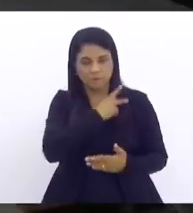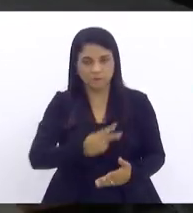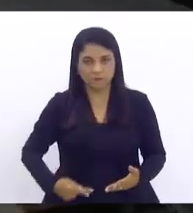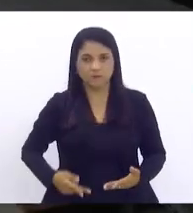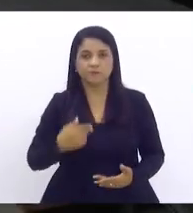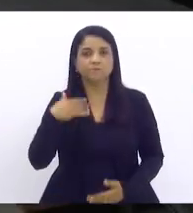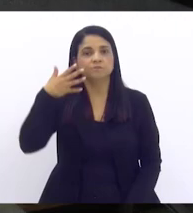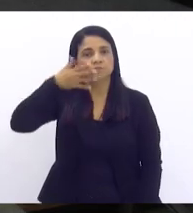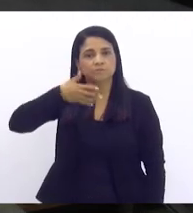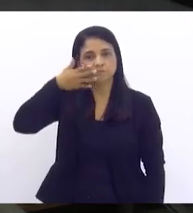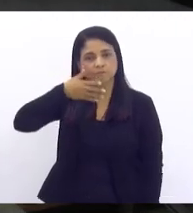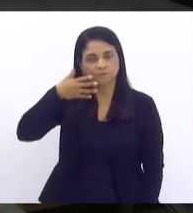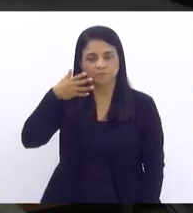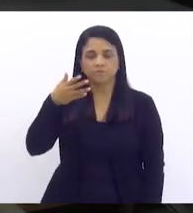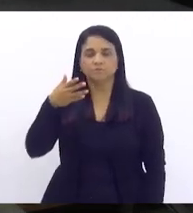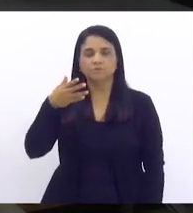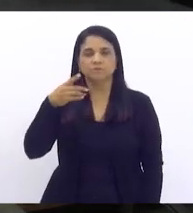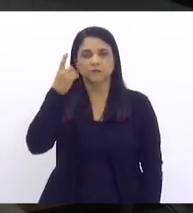presidente. Deputado Mink.